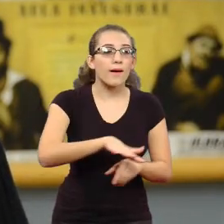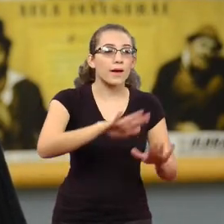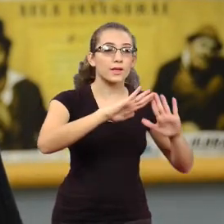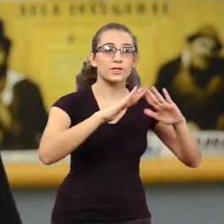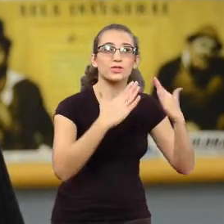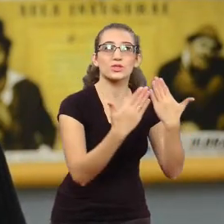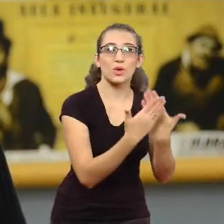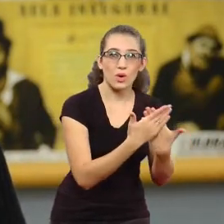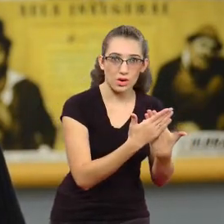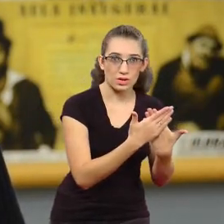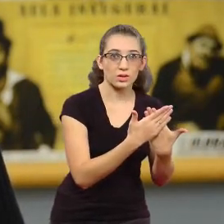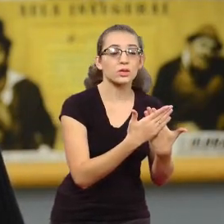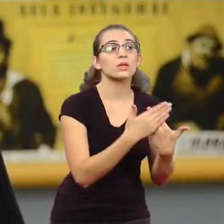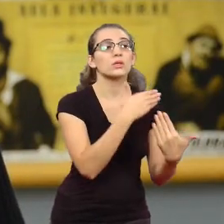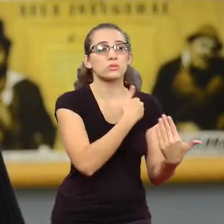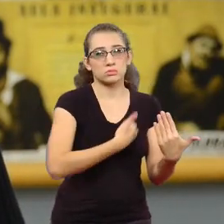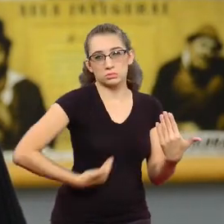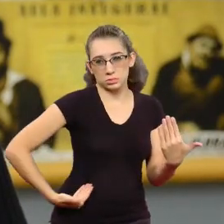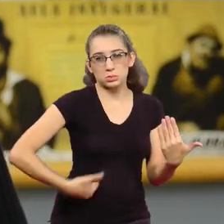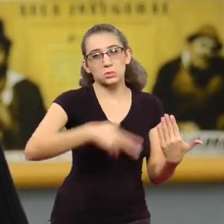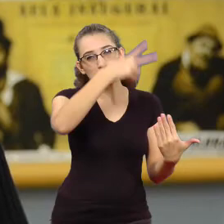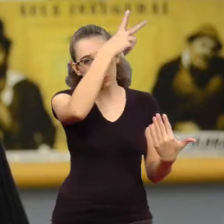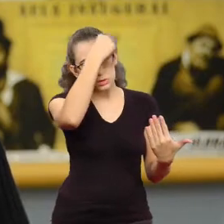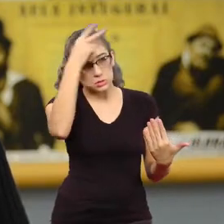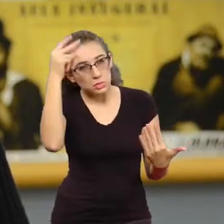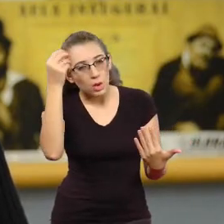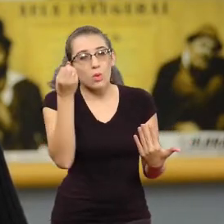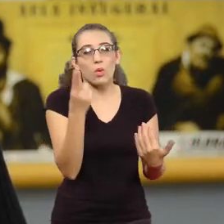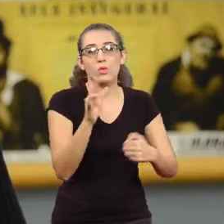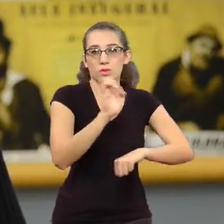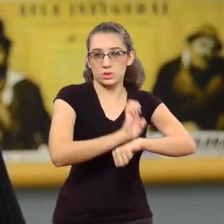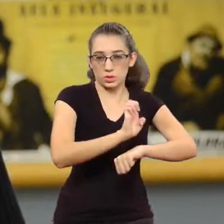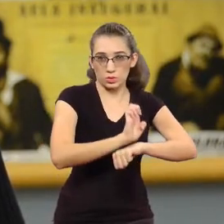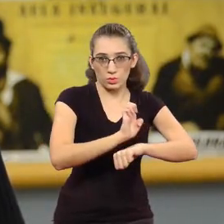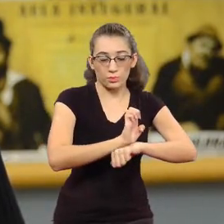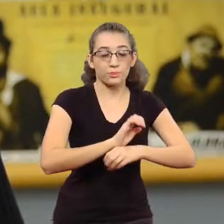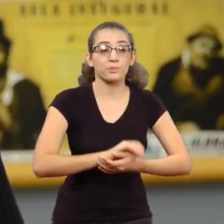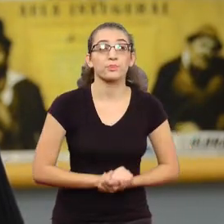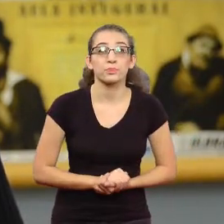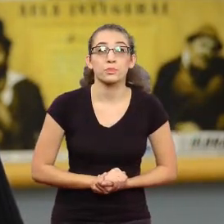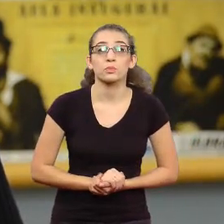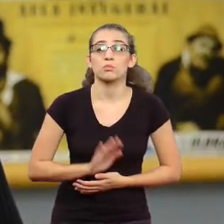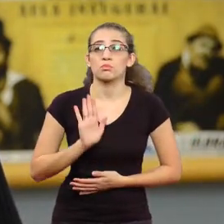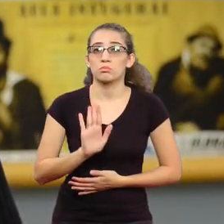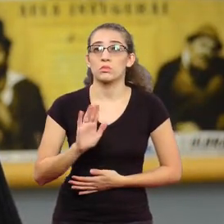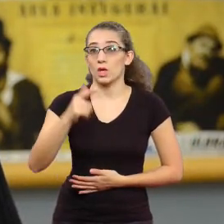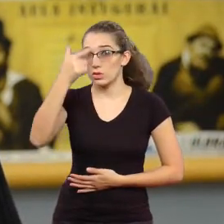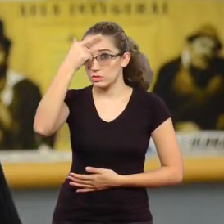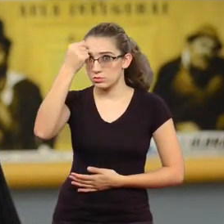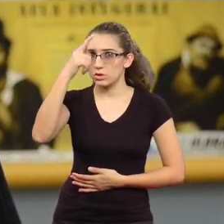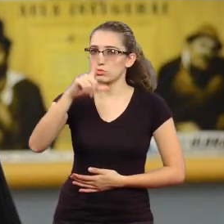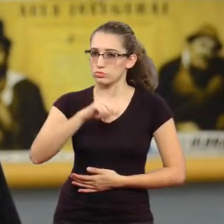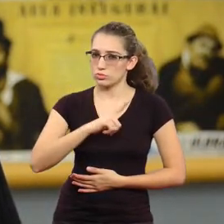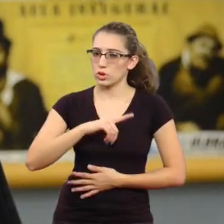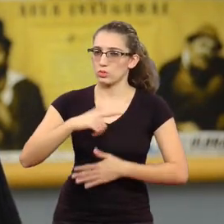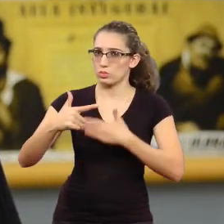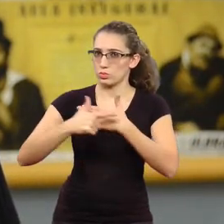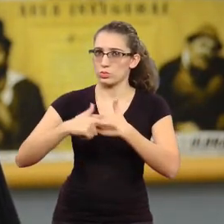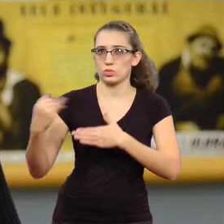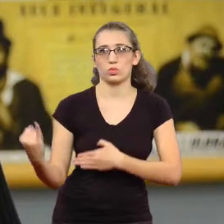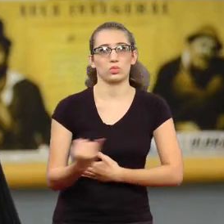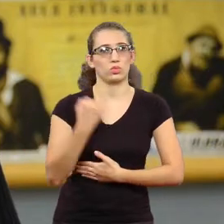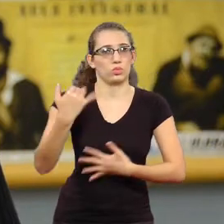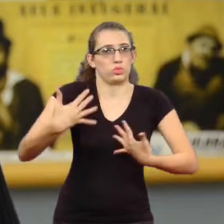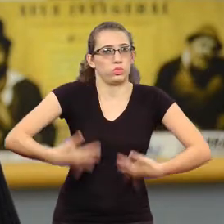escolar municipal e estadual. A extensão tem um papel importante dentro do processo de ensino dos alunos